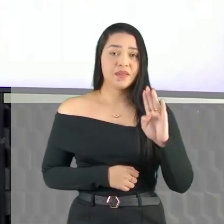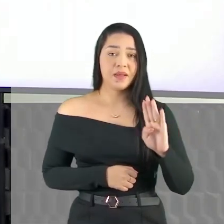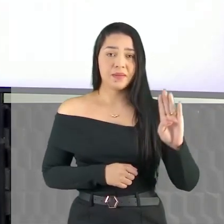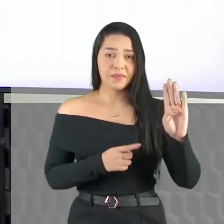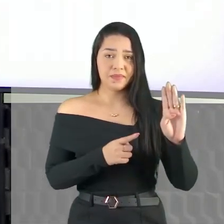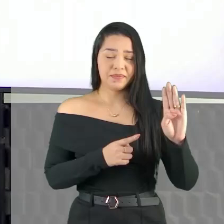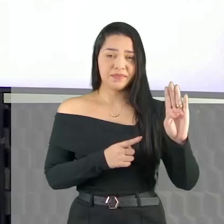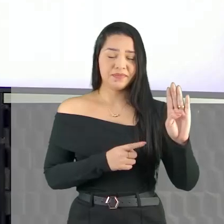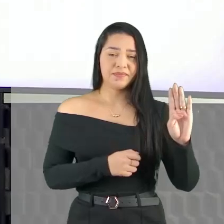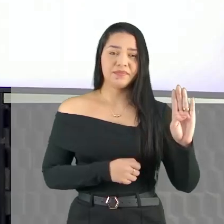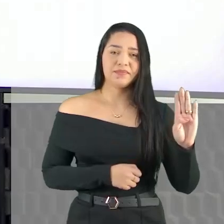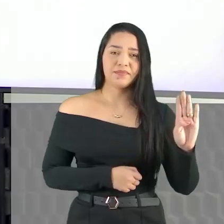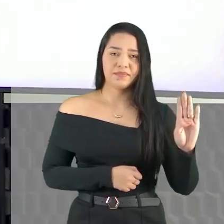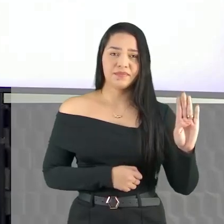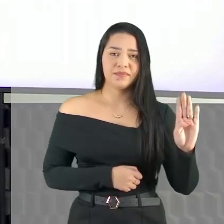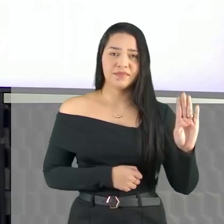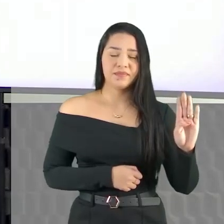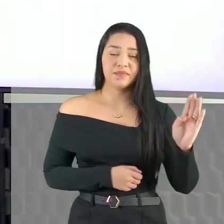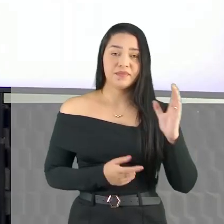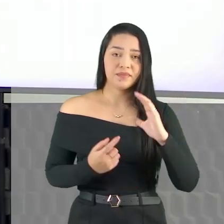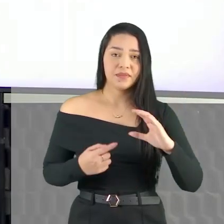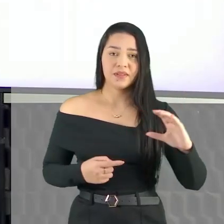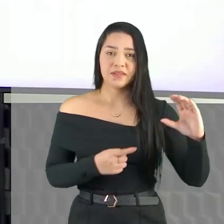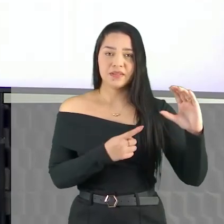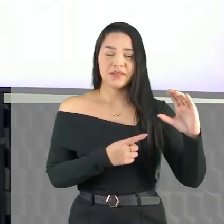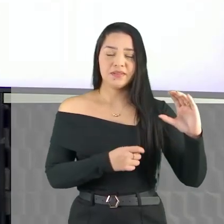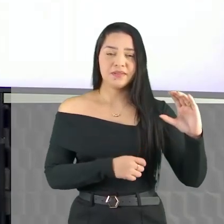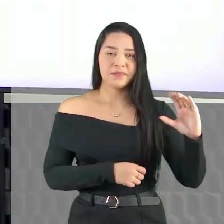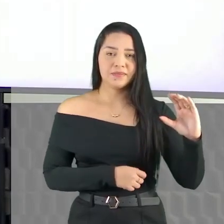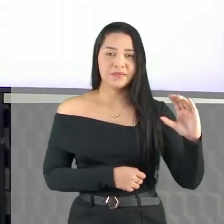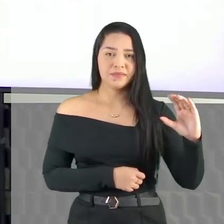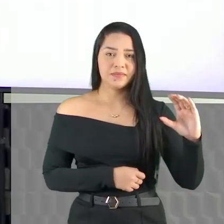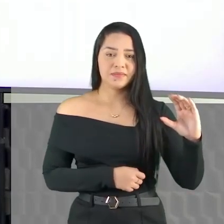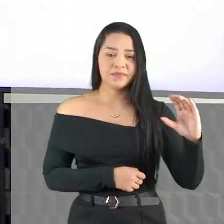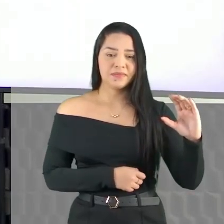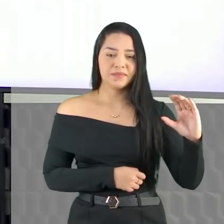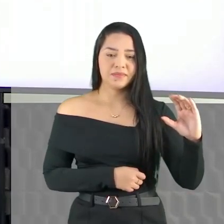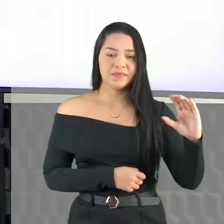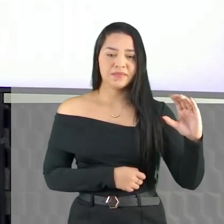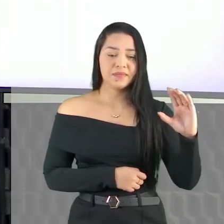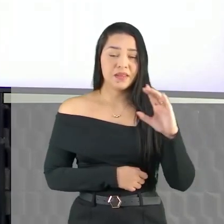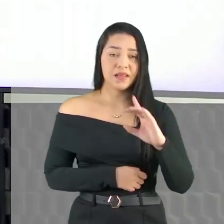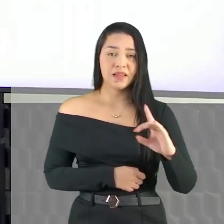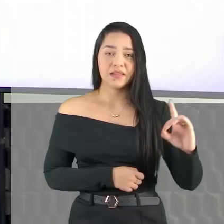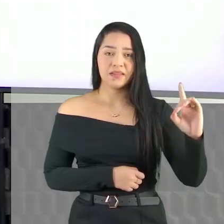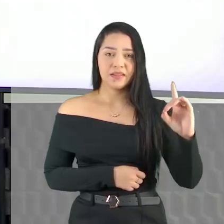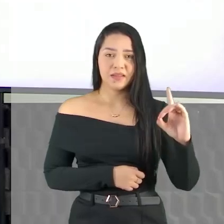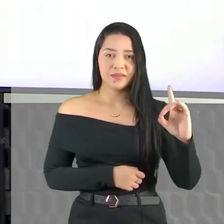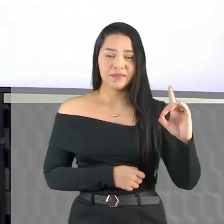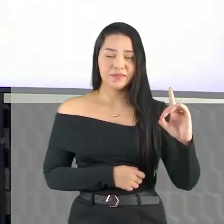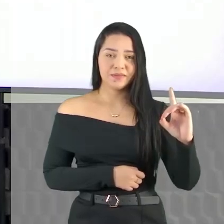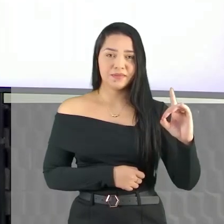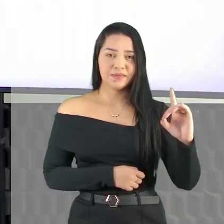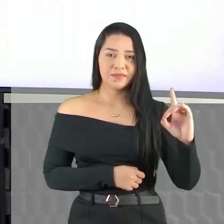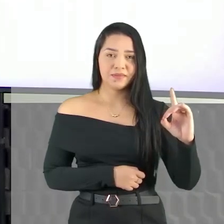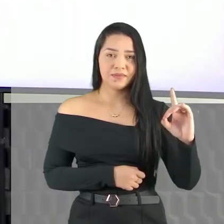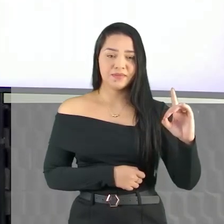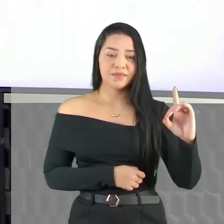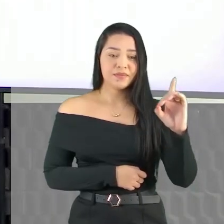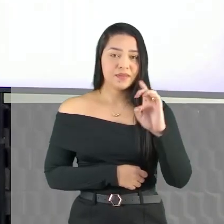B, combate ao fascismo. C, rejeição ao federalismo.